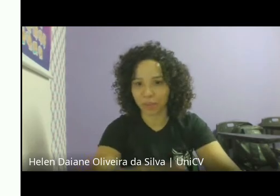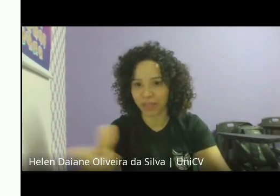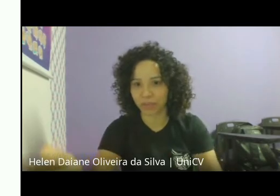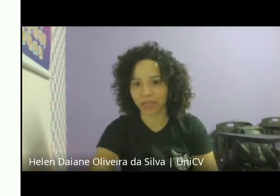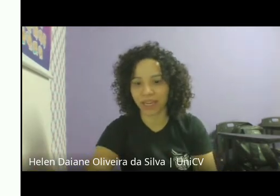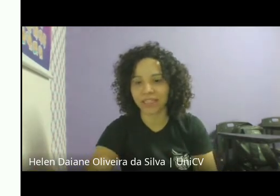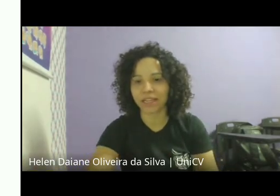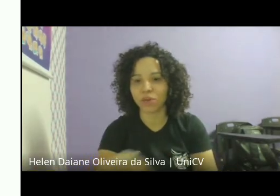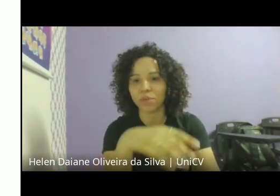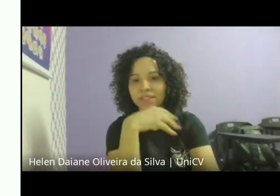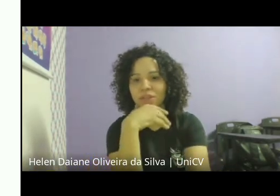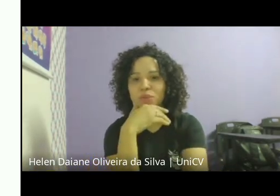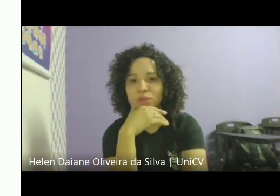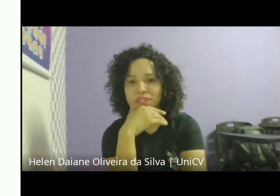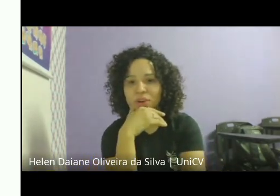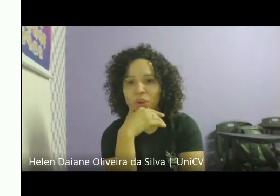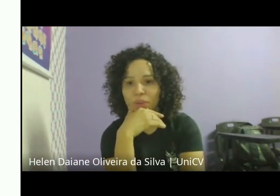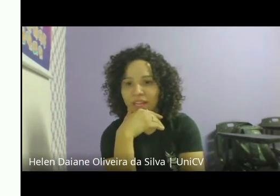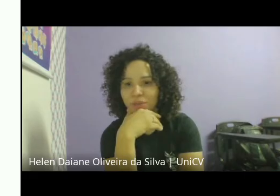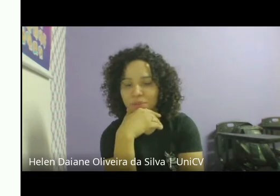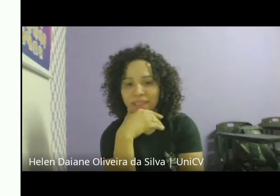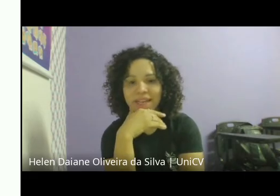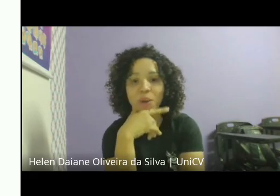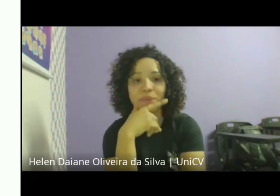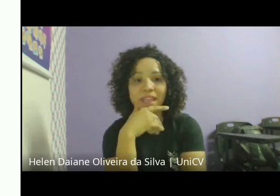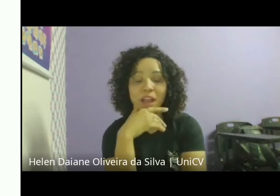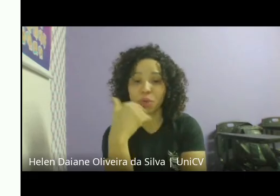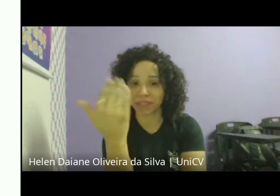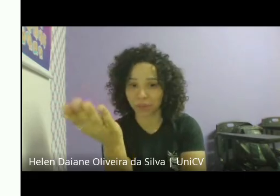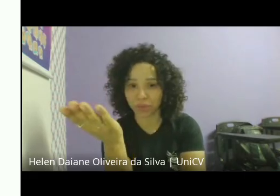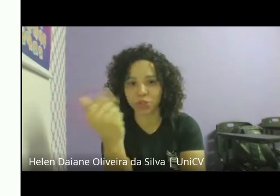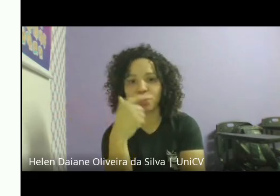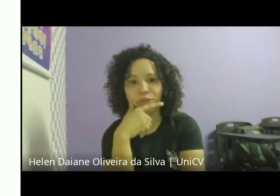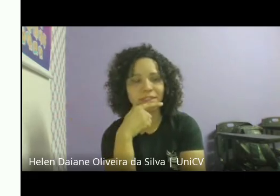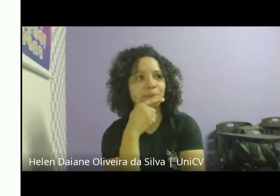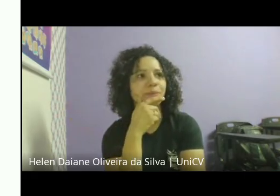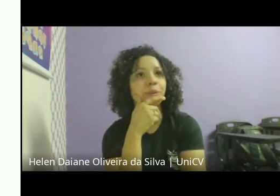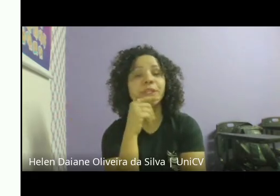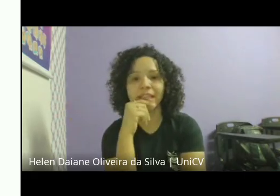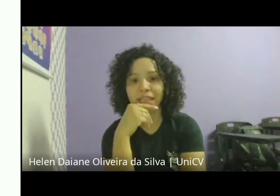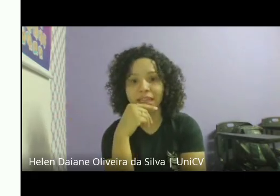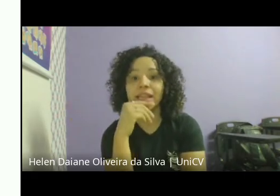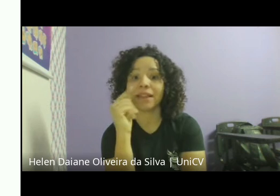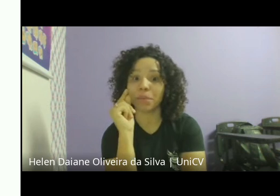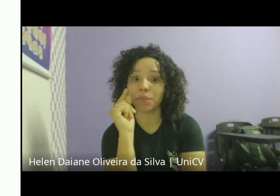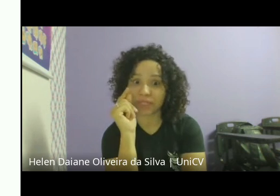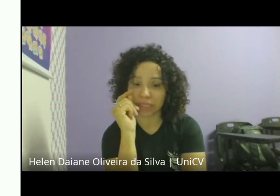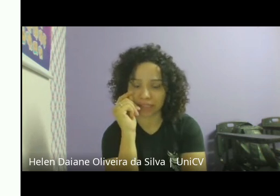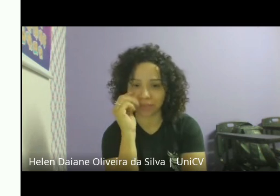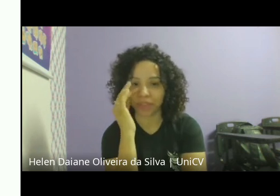às vezes eu peço para eles algumas traduções, ó, coloquei ali o material, algumas traduções de música. Por quê?